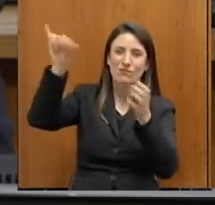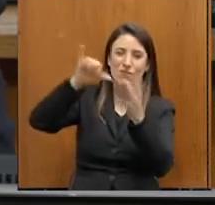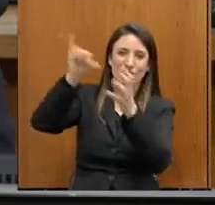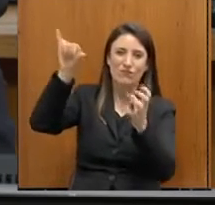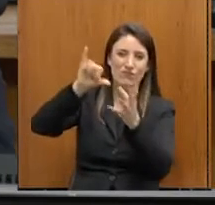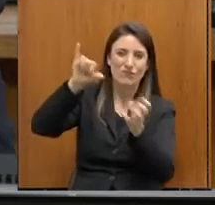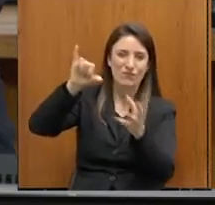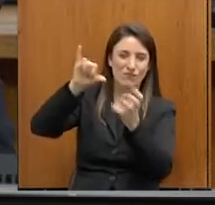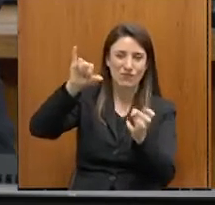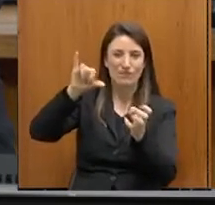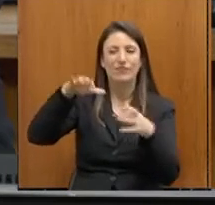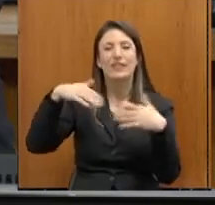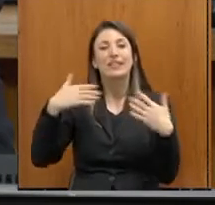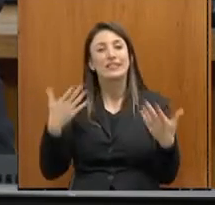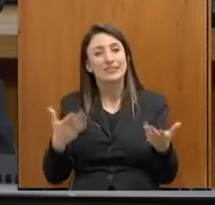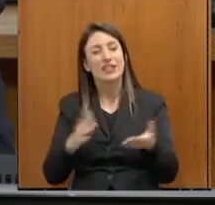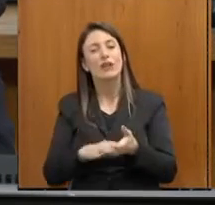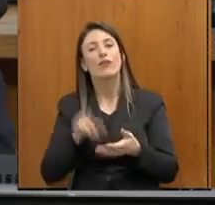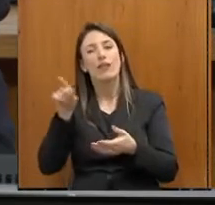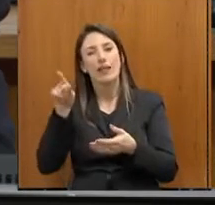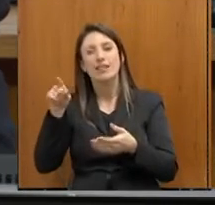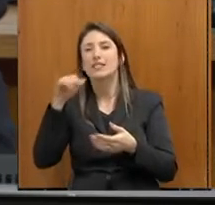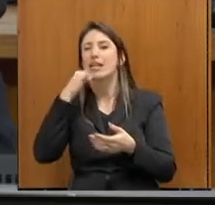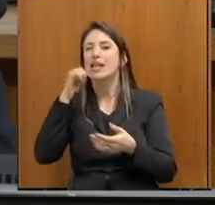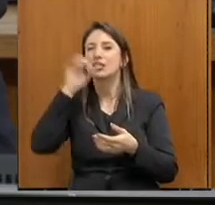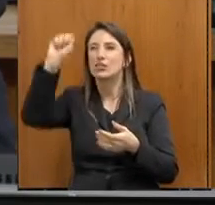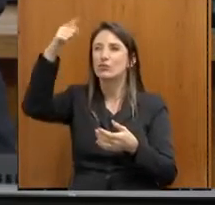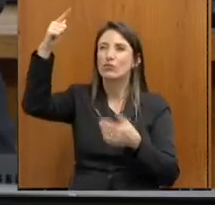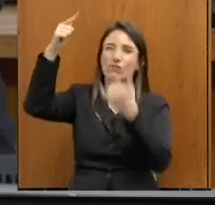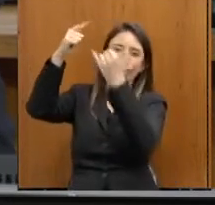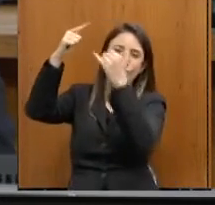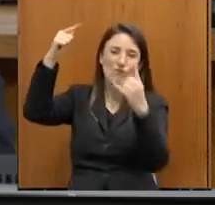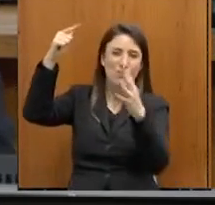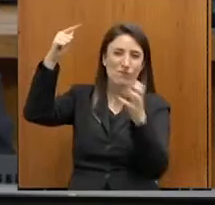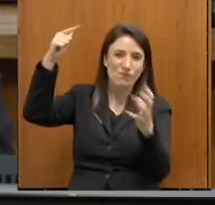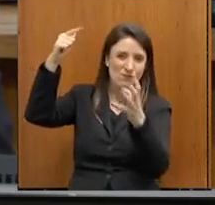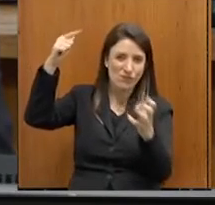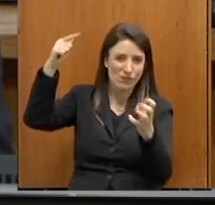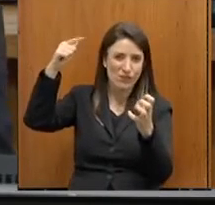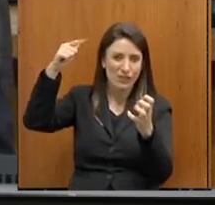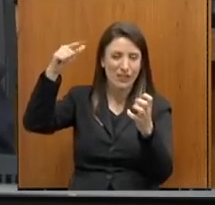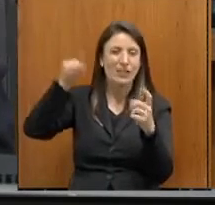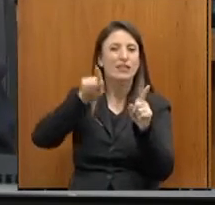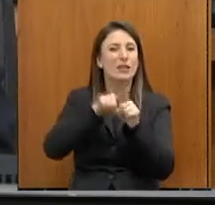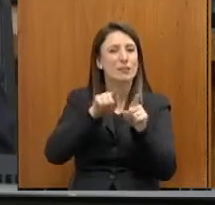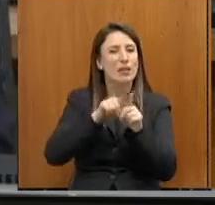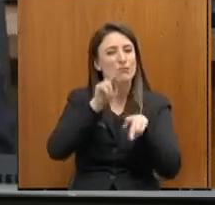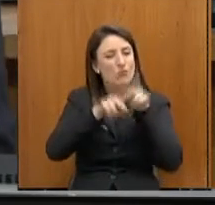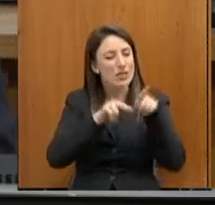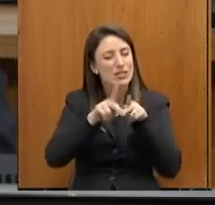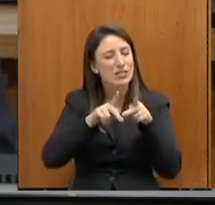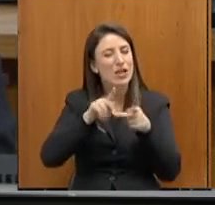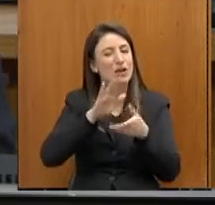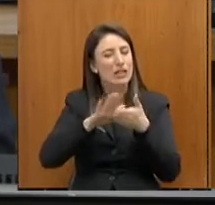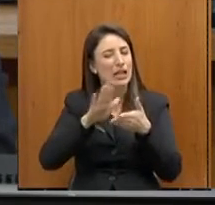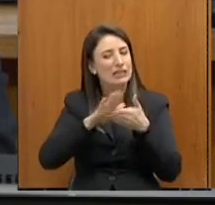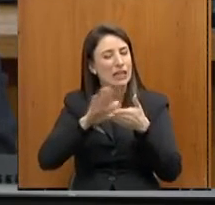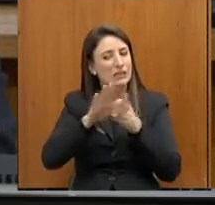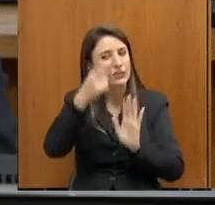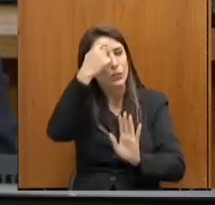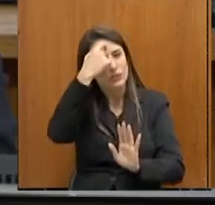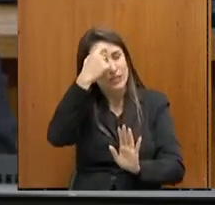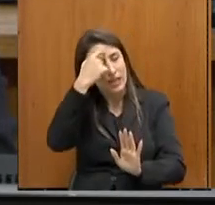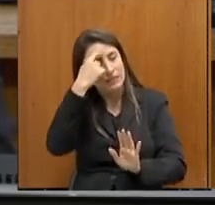misturando de energia fotovoltaica e consumo consciente na seguramente é